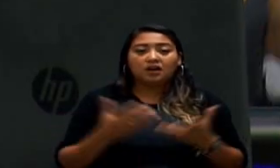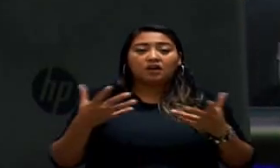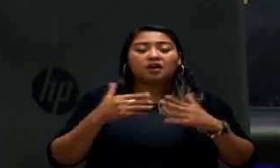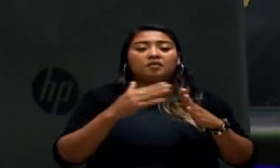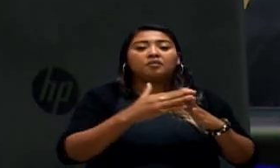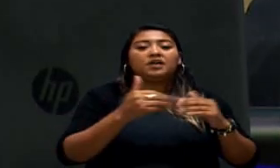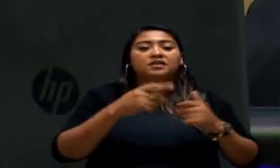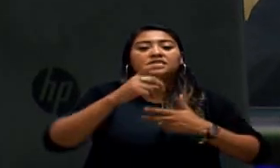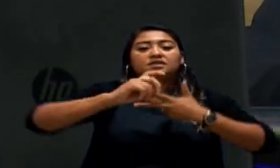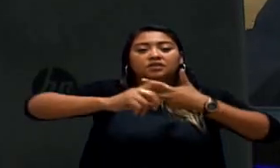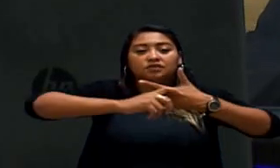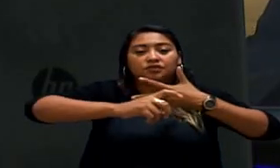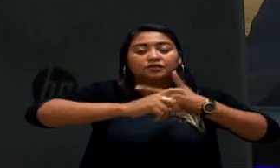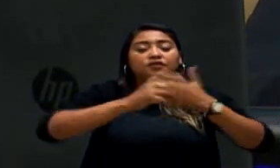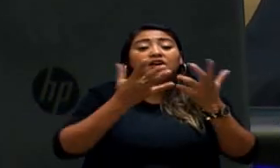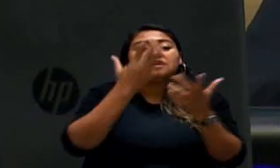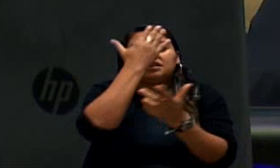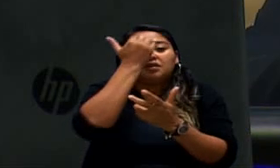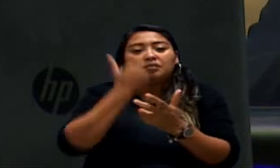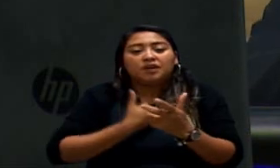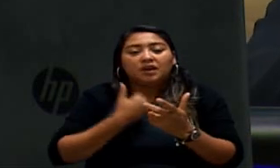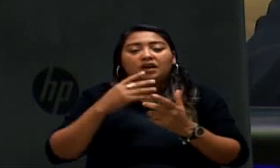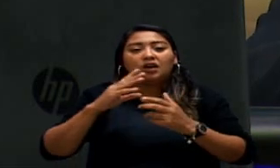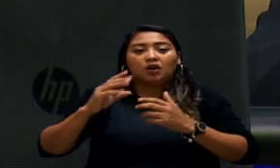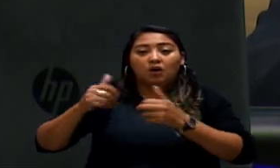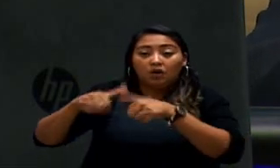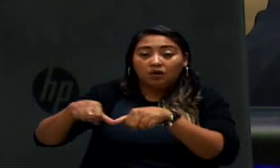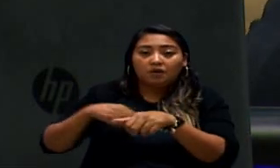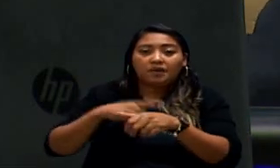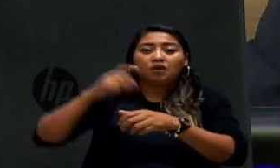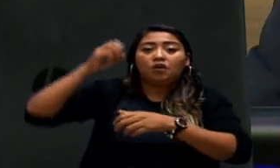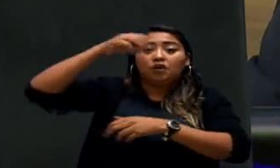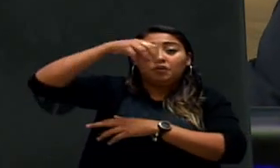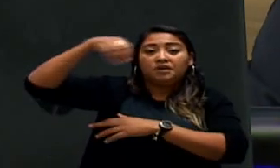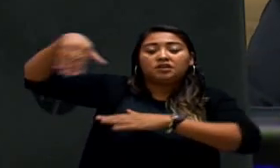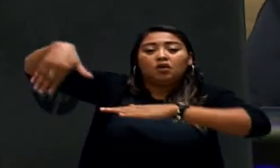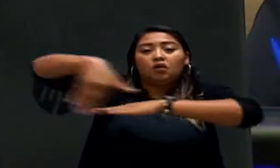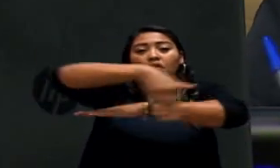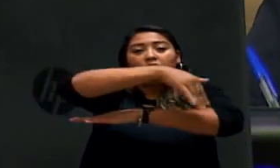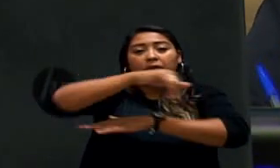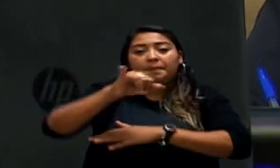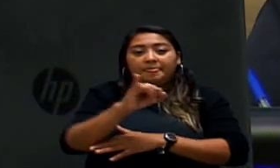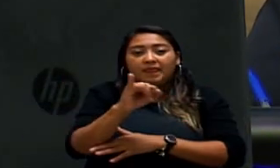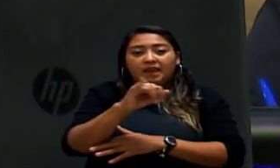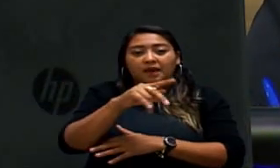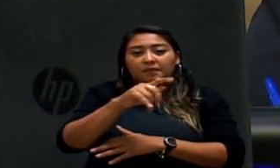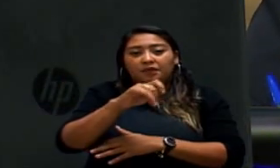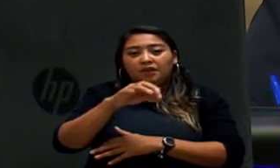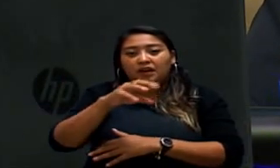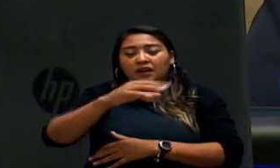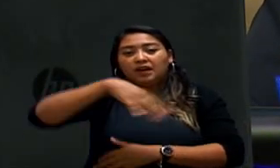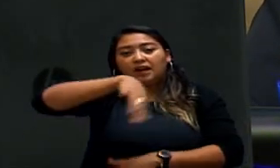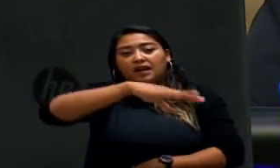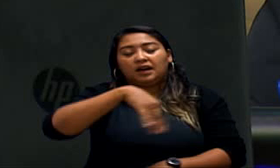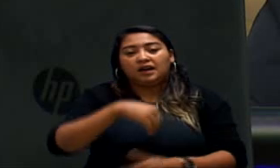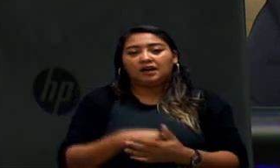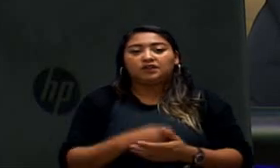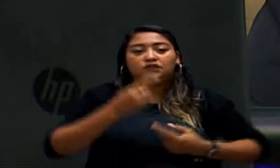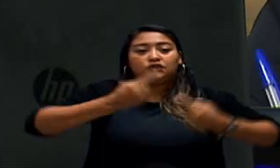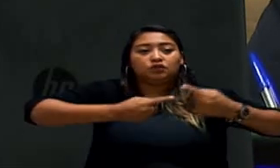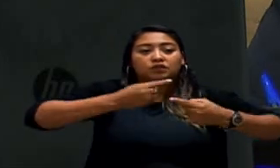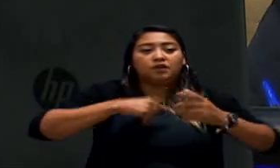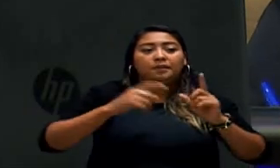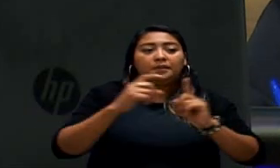Solicitando do Executivo informações sobre a implantação de iluminação na Avenida Iporanga, zona industrial. Eu coloco em discussão